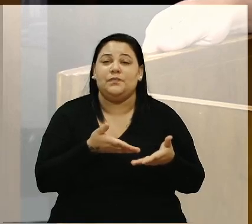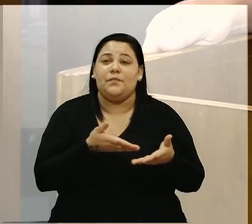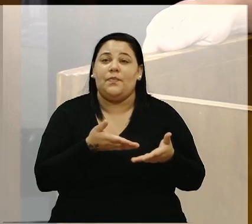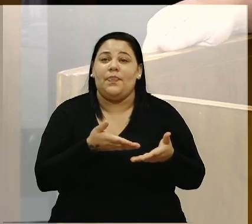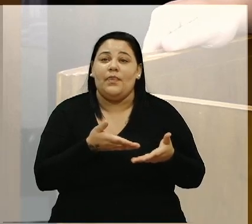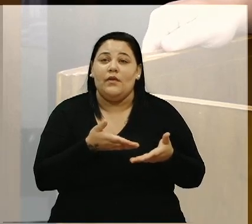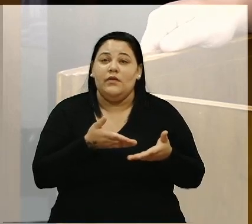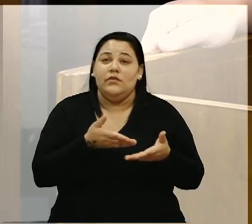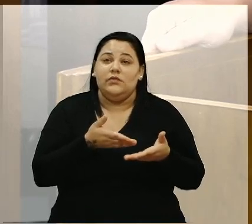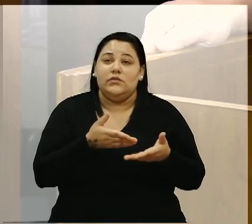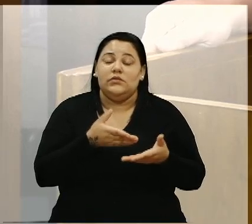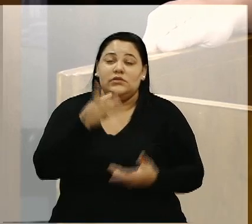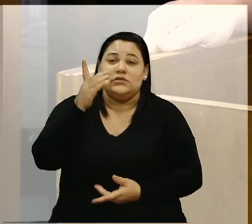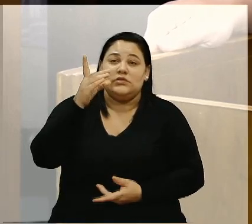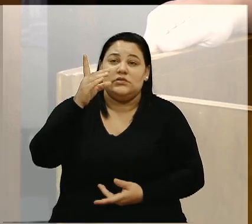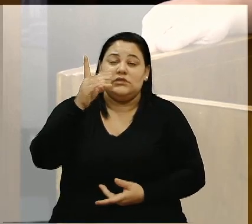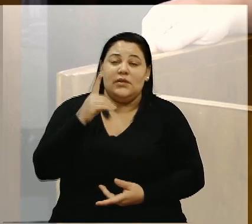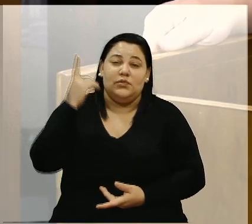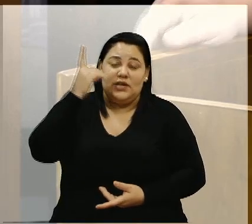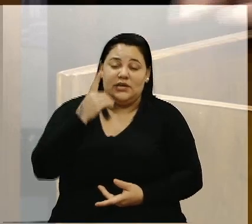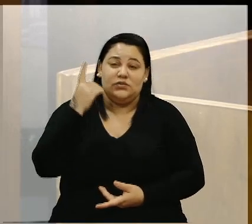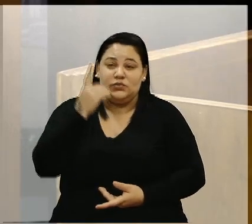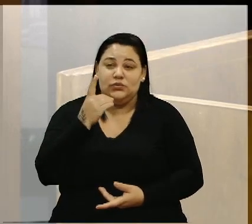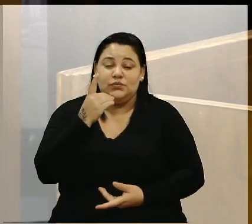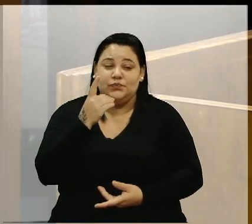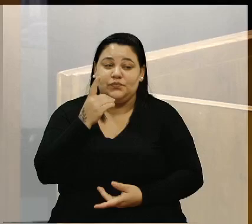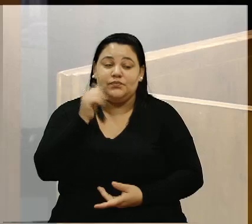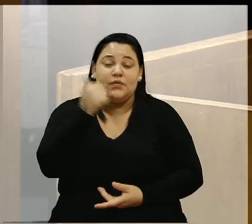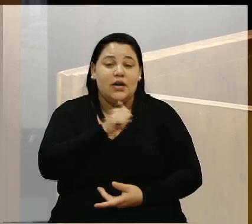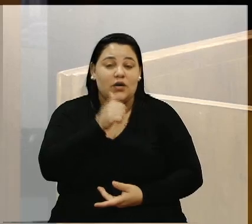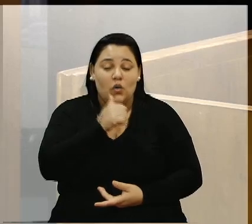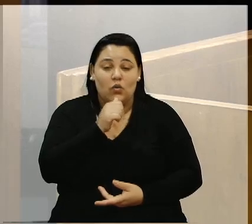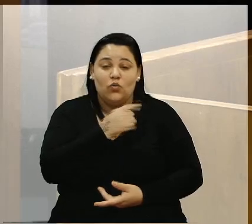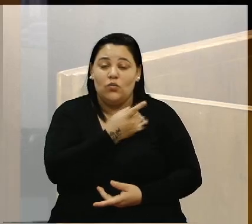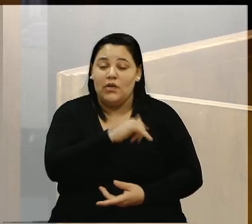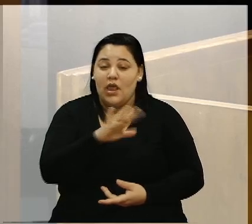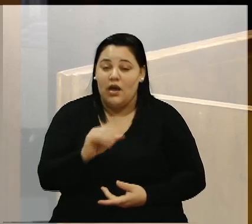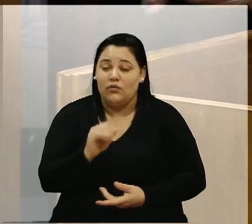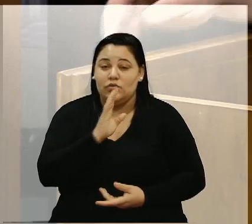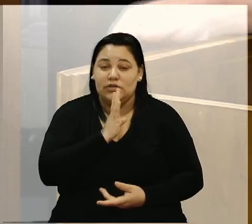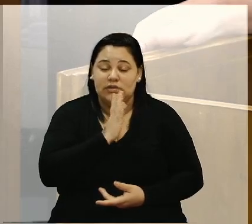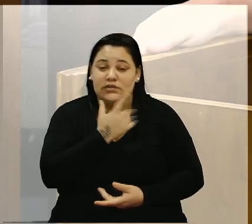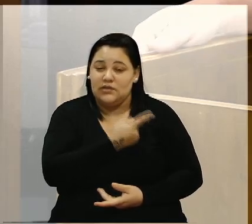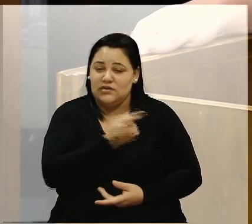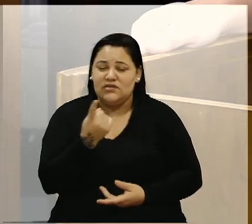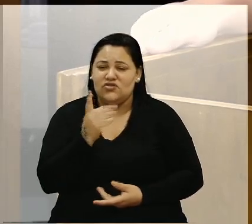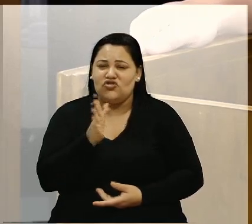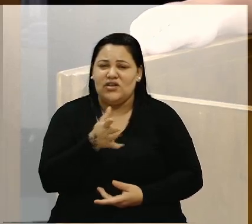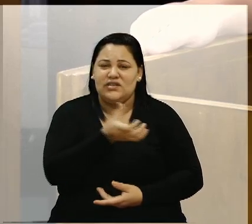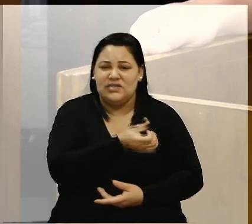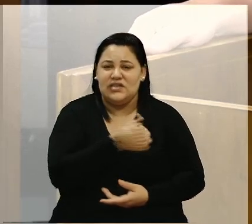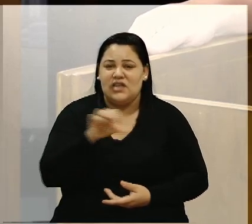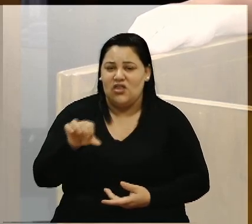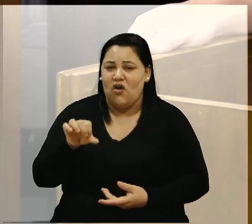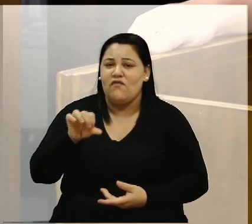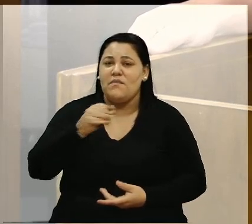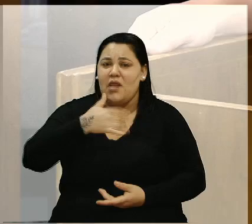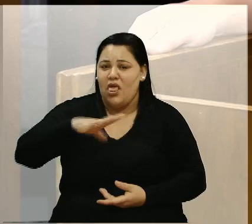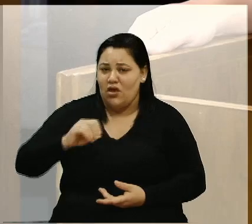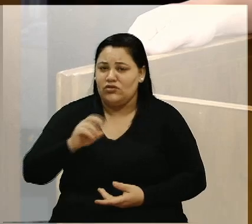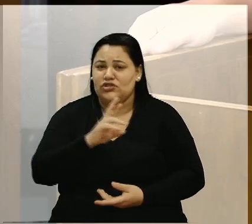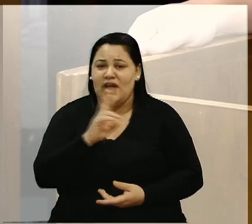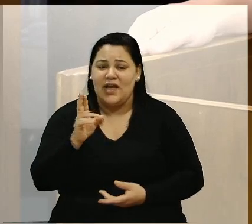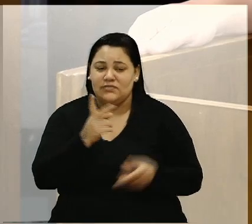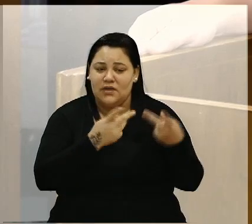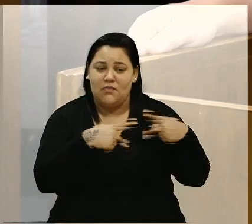deputado Marcon, a emenda do 1 milhão, como é conhecida. Vai ter em torno de 6 a 9 milhões de reais aí para o